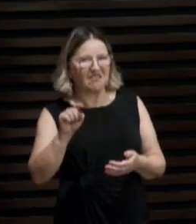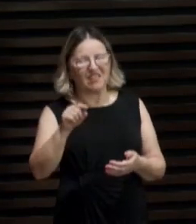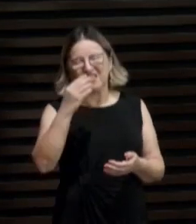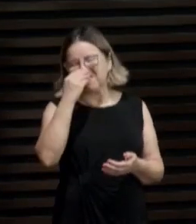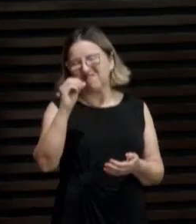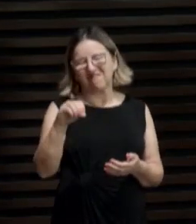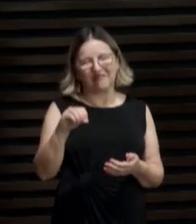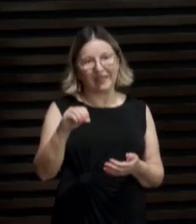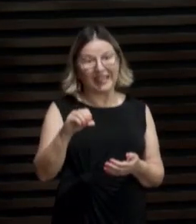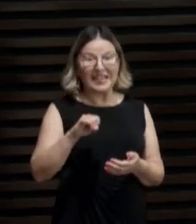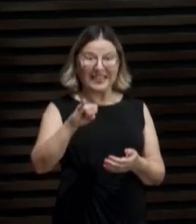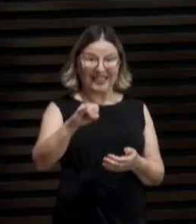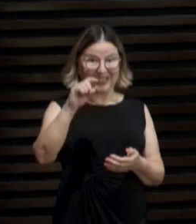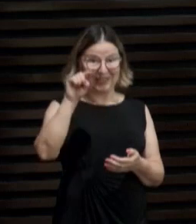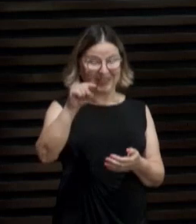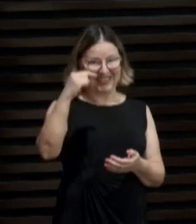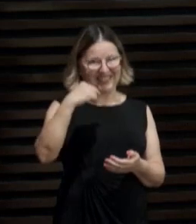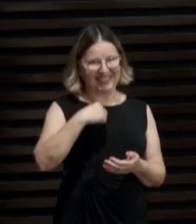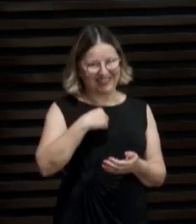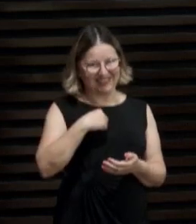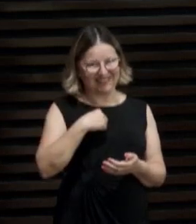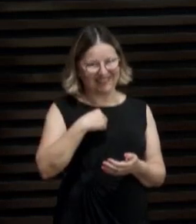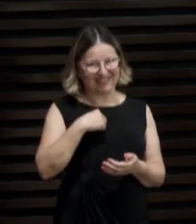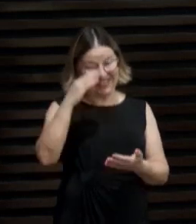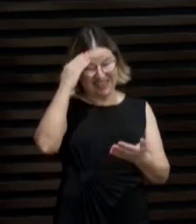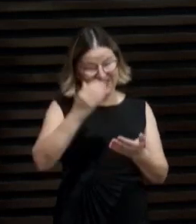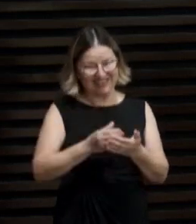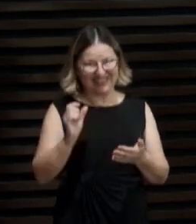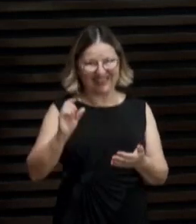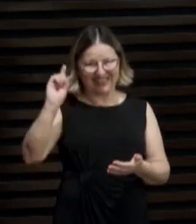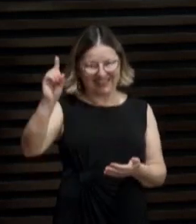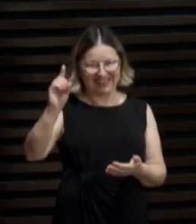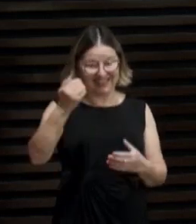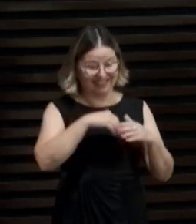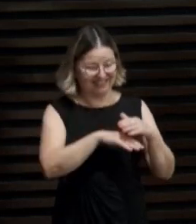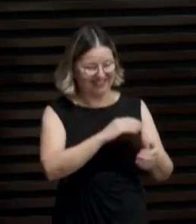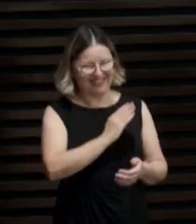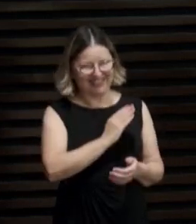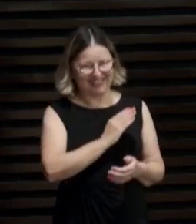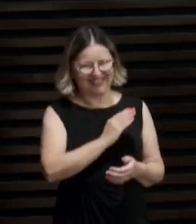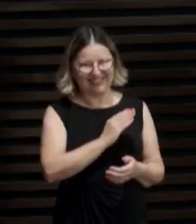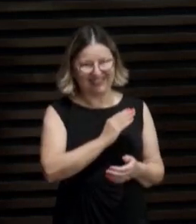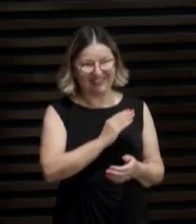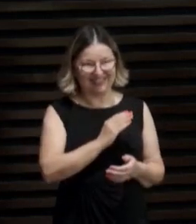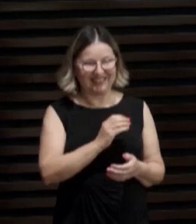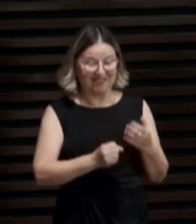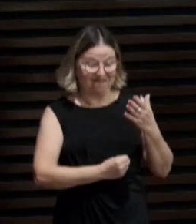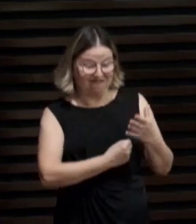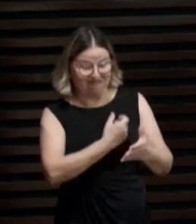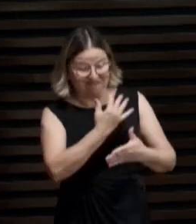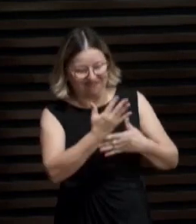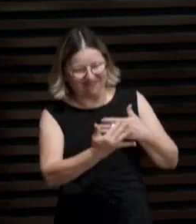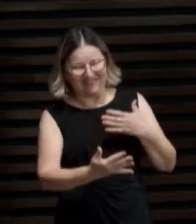e eu cremos na palavra de Deus, nós vamos tomar a palavra de Deus ao nosso coração e ela frutificará em nossas vidas. E o nosso